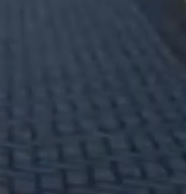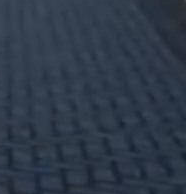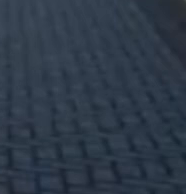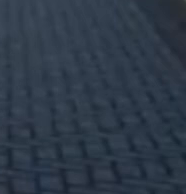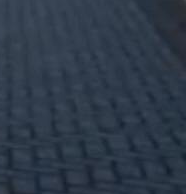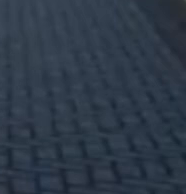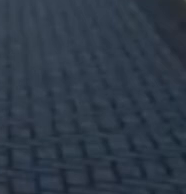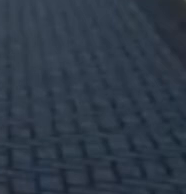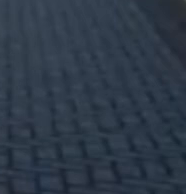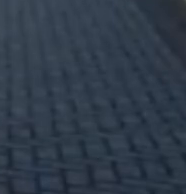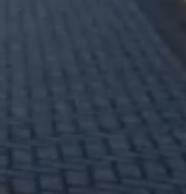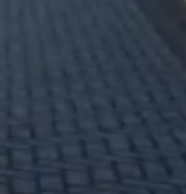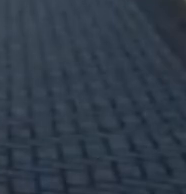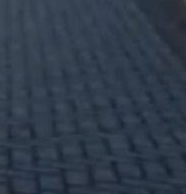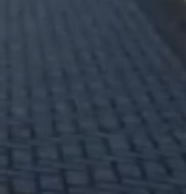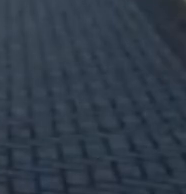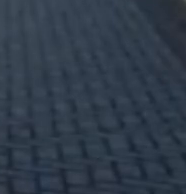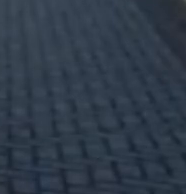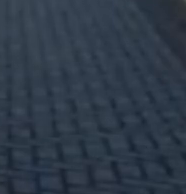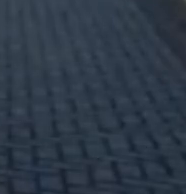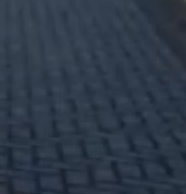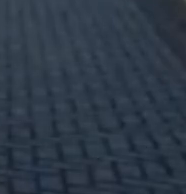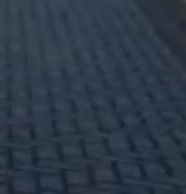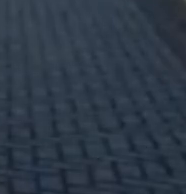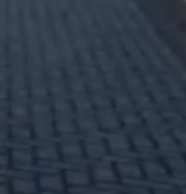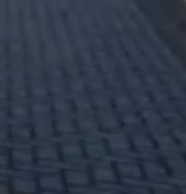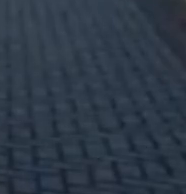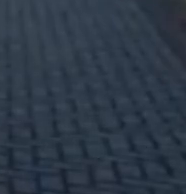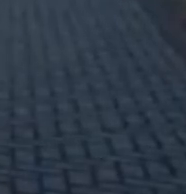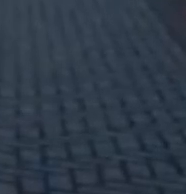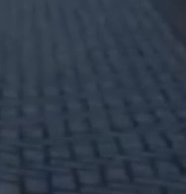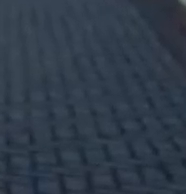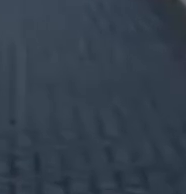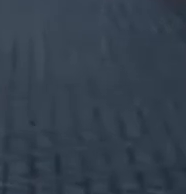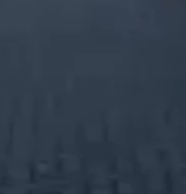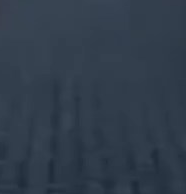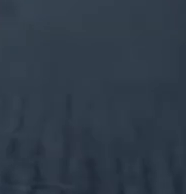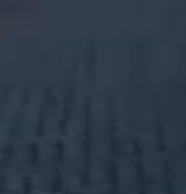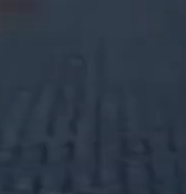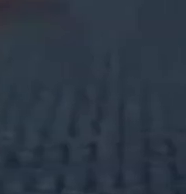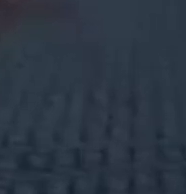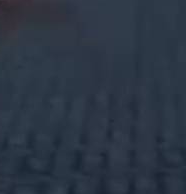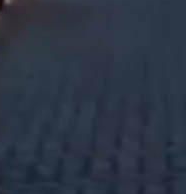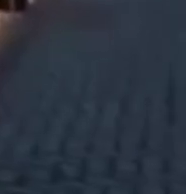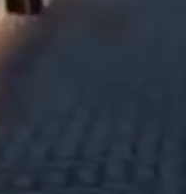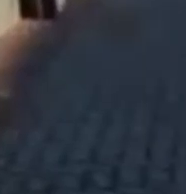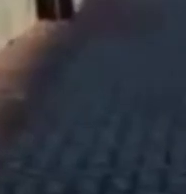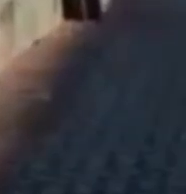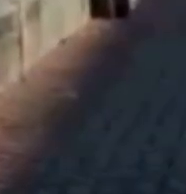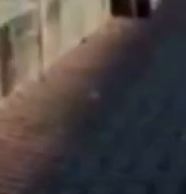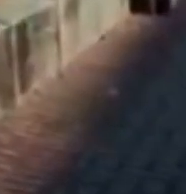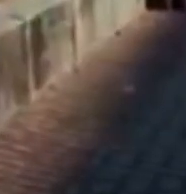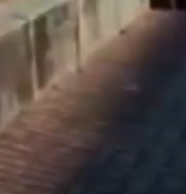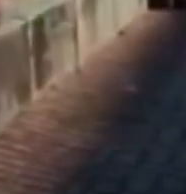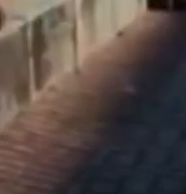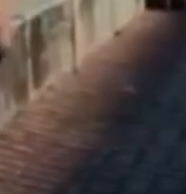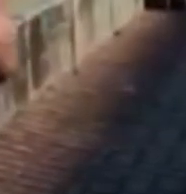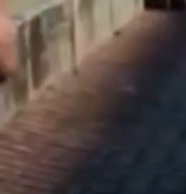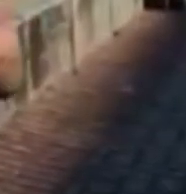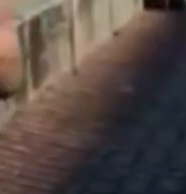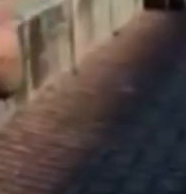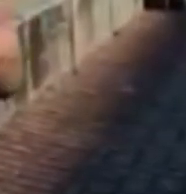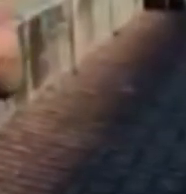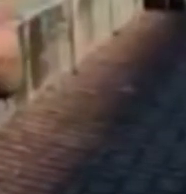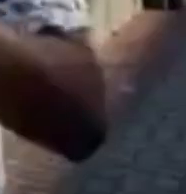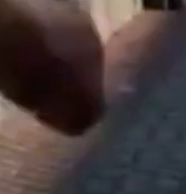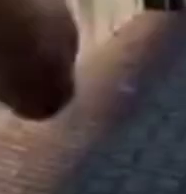por exemplo, à margem, não só à margem do rio, mas metaforicamente à margem da sociedade. Né? São os